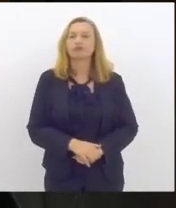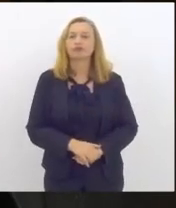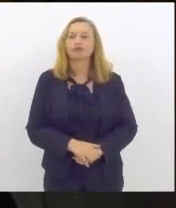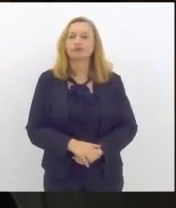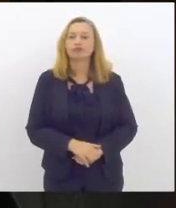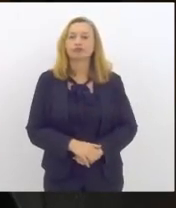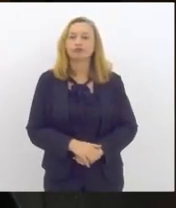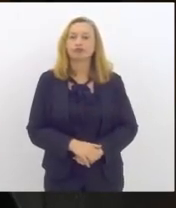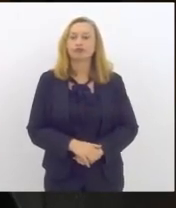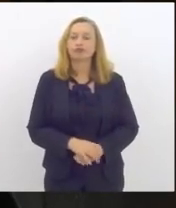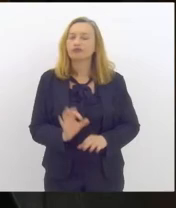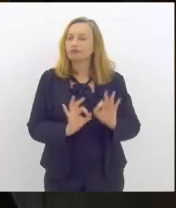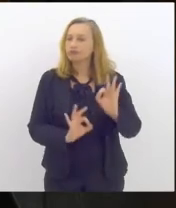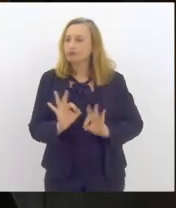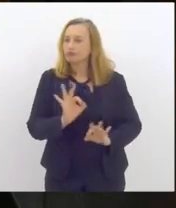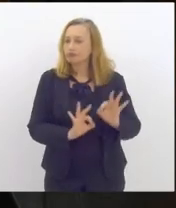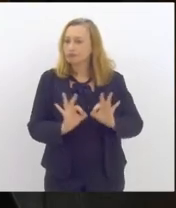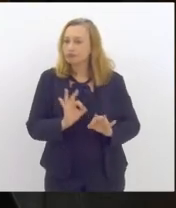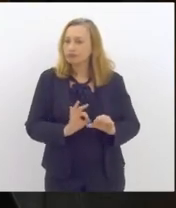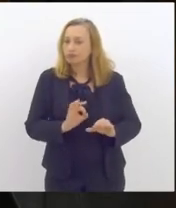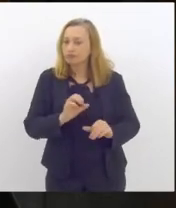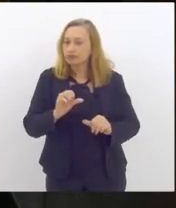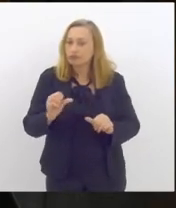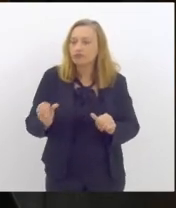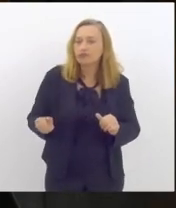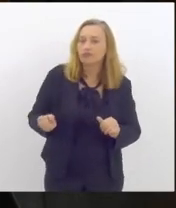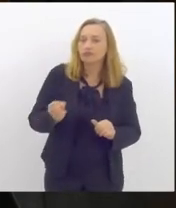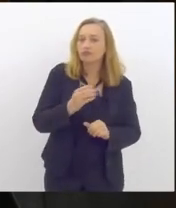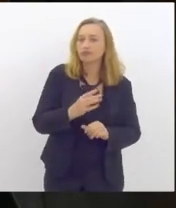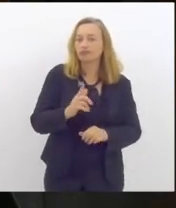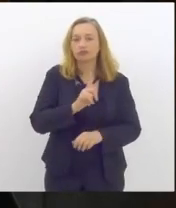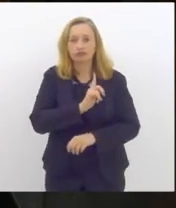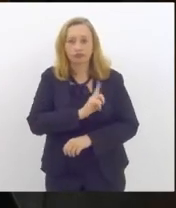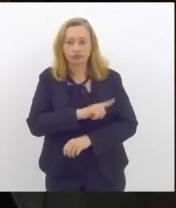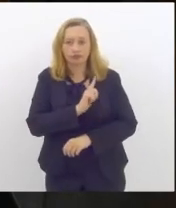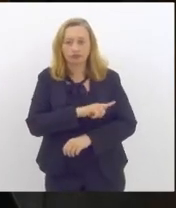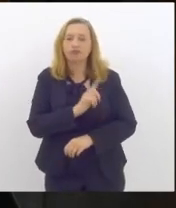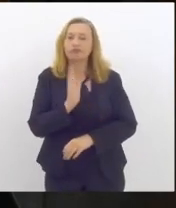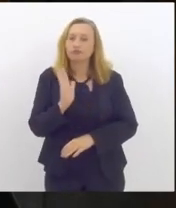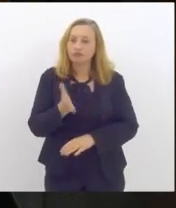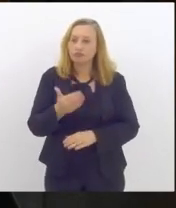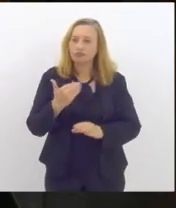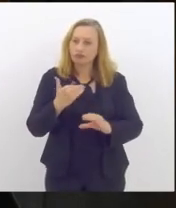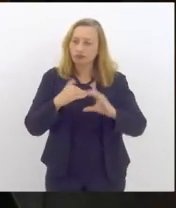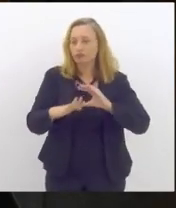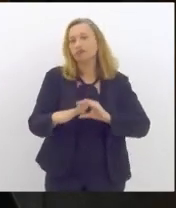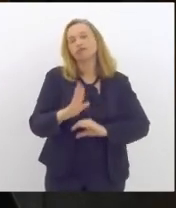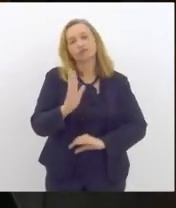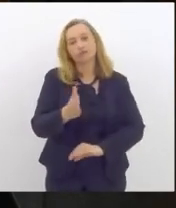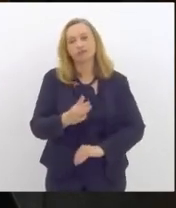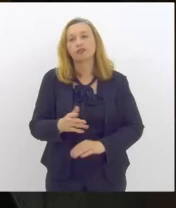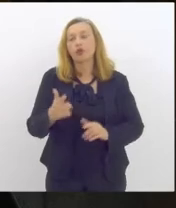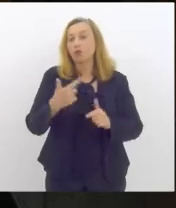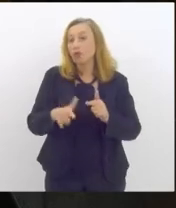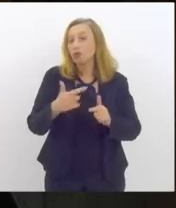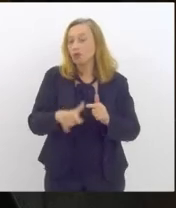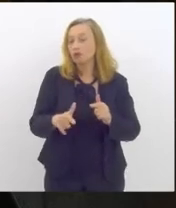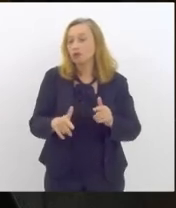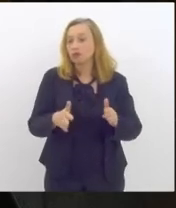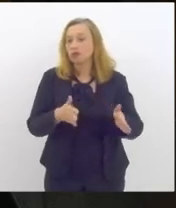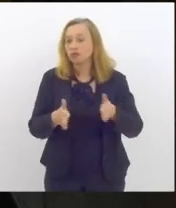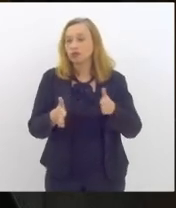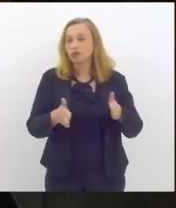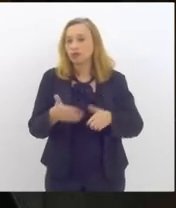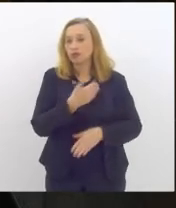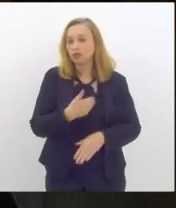é um o planejamento de uma nova forma de gestão já tinha que está sendo encaminhada O problema é que durante o